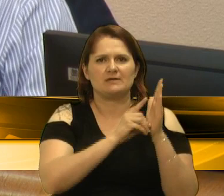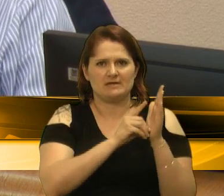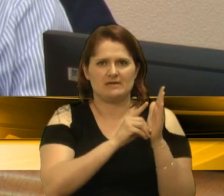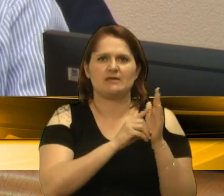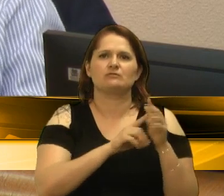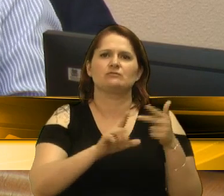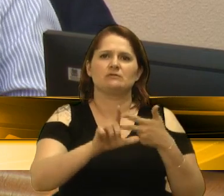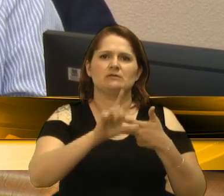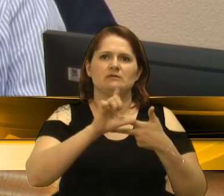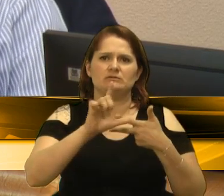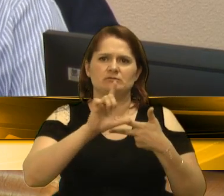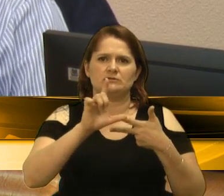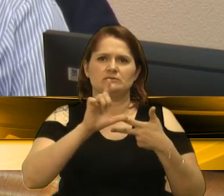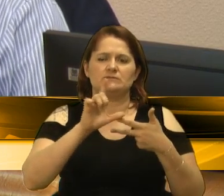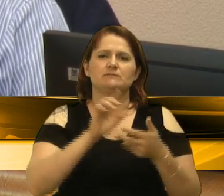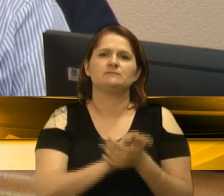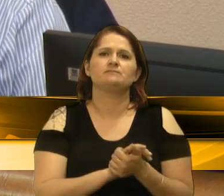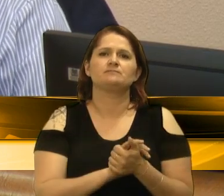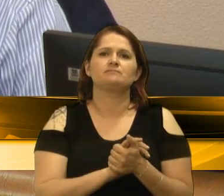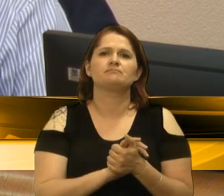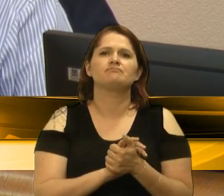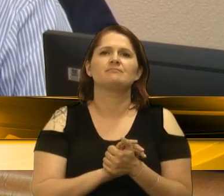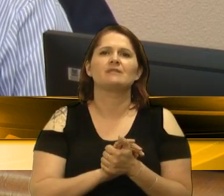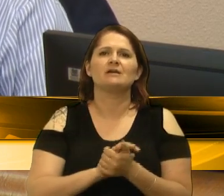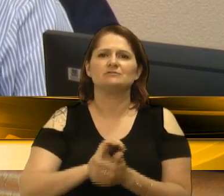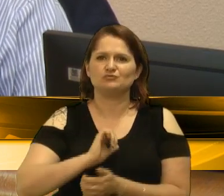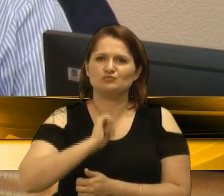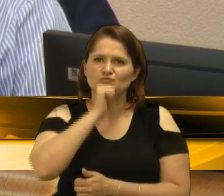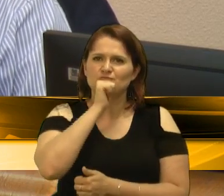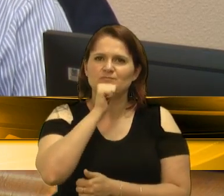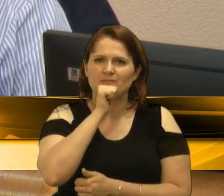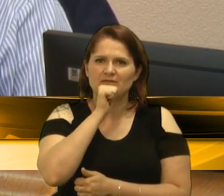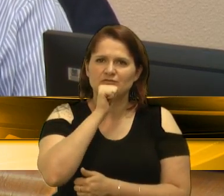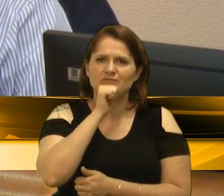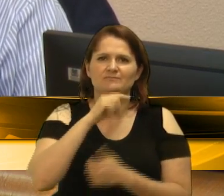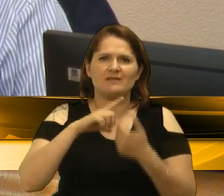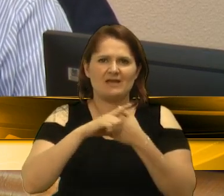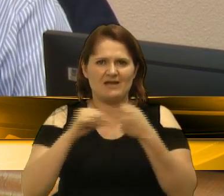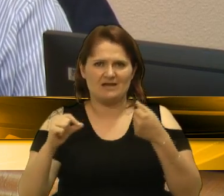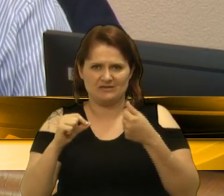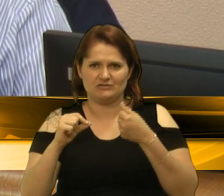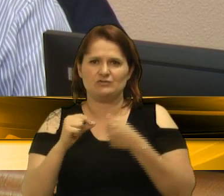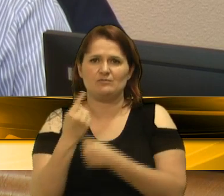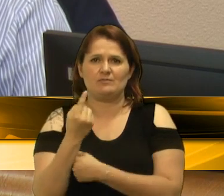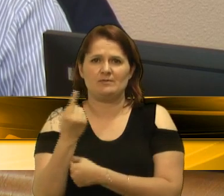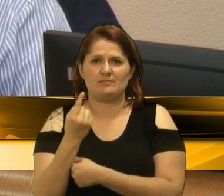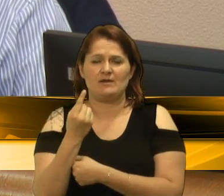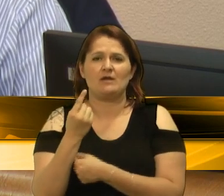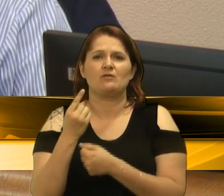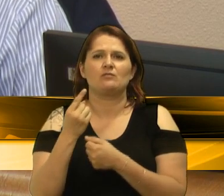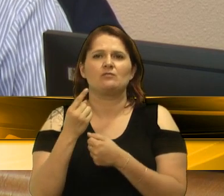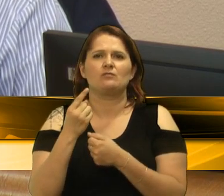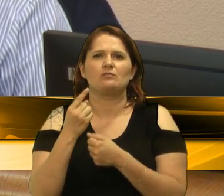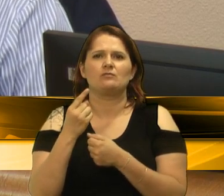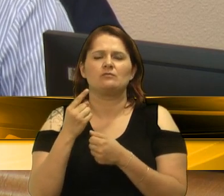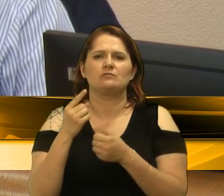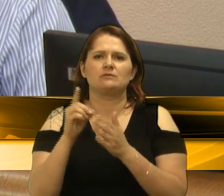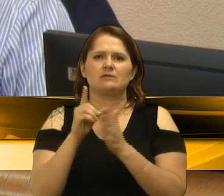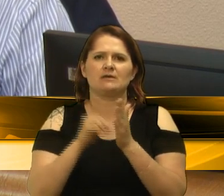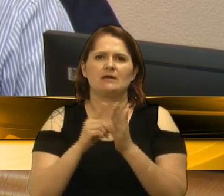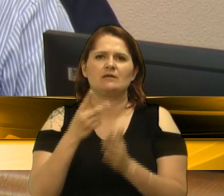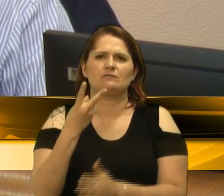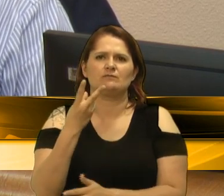1429/2019, susta os efeitos de expressões constantes do caput do artigo 1º do Decreto 20.381, de 15 de agosto de